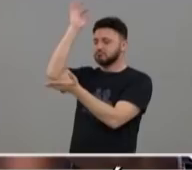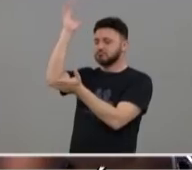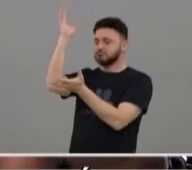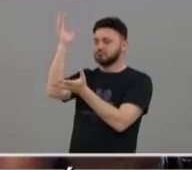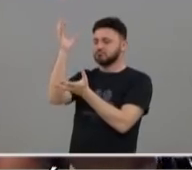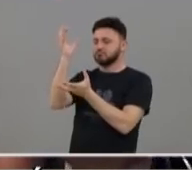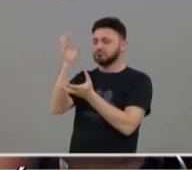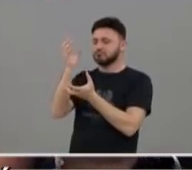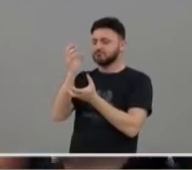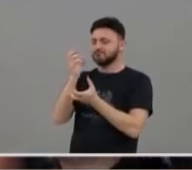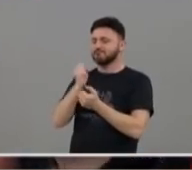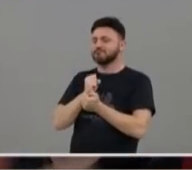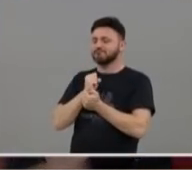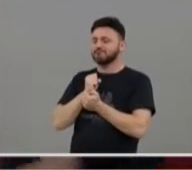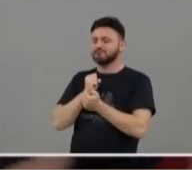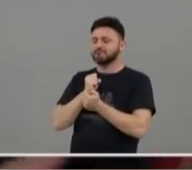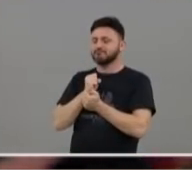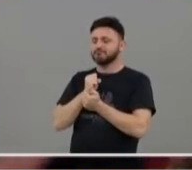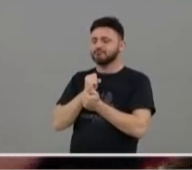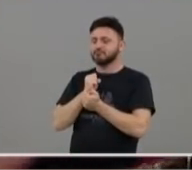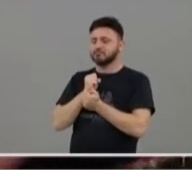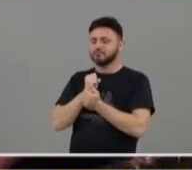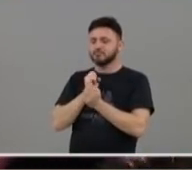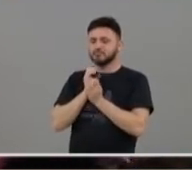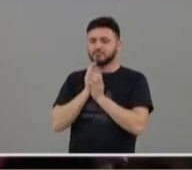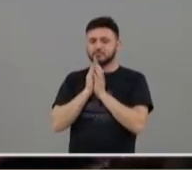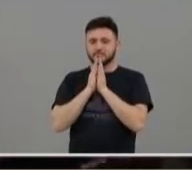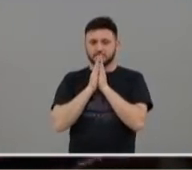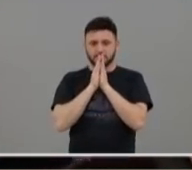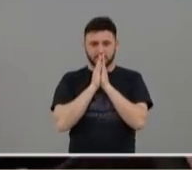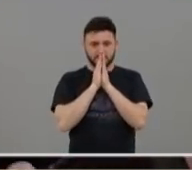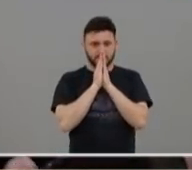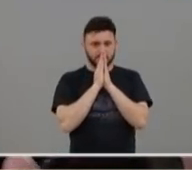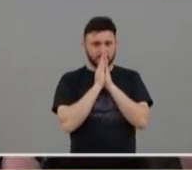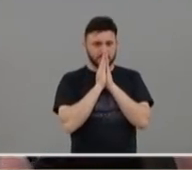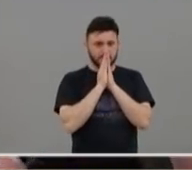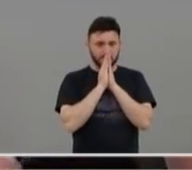Reza, reza. Meu